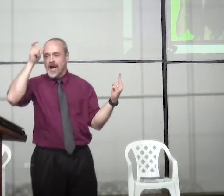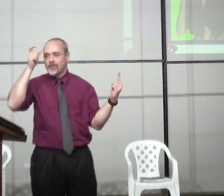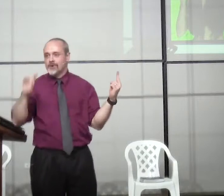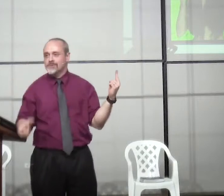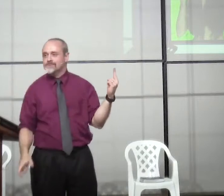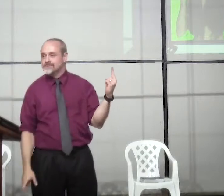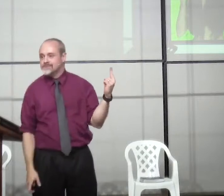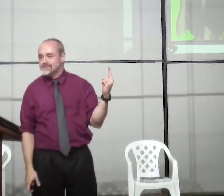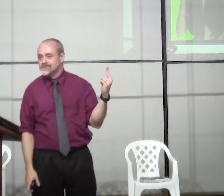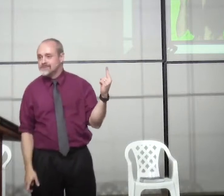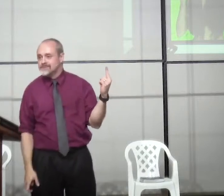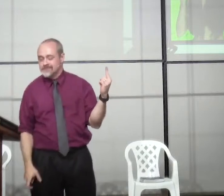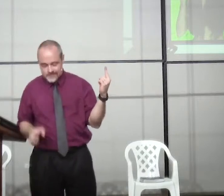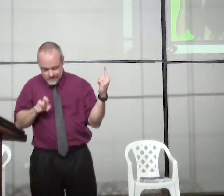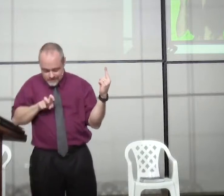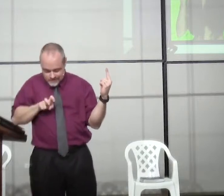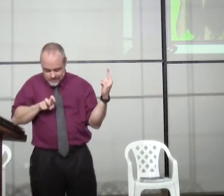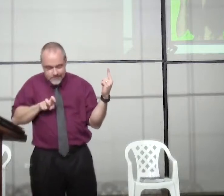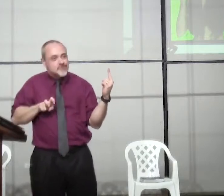o diabo,